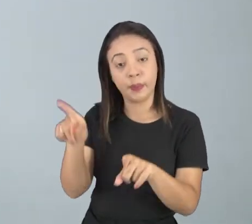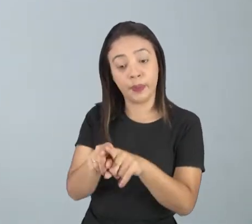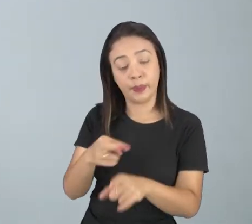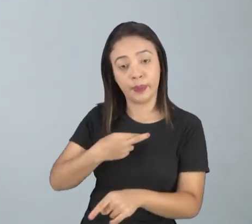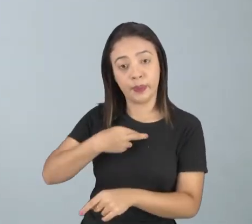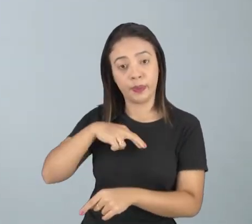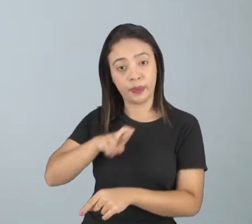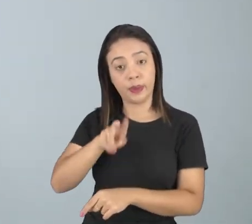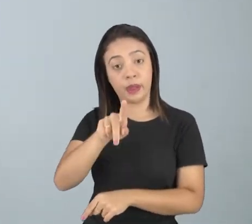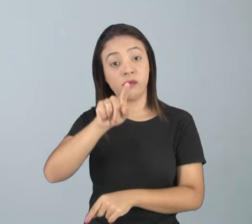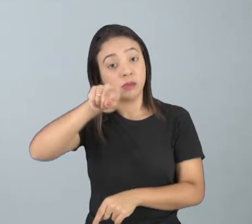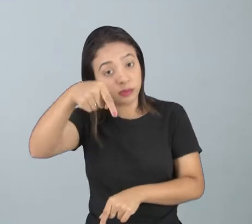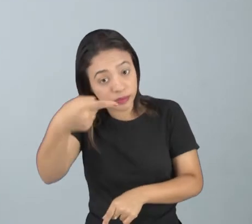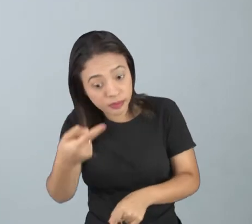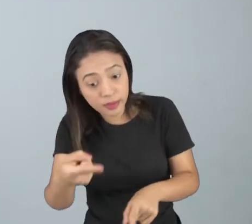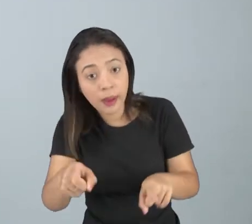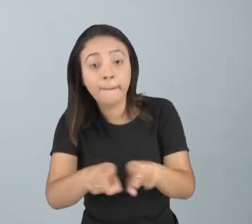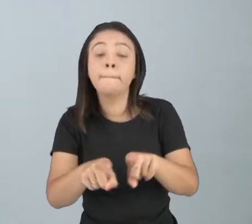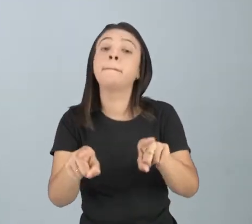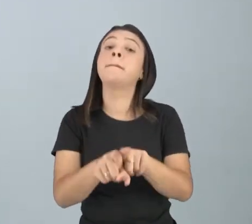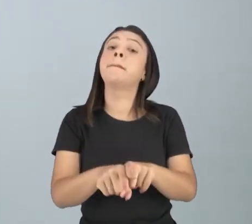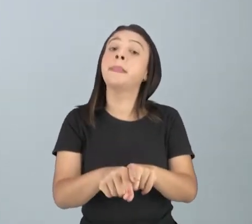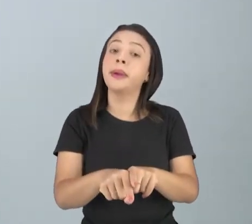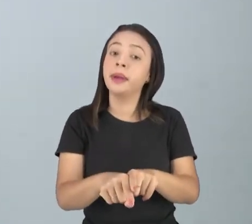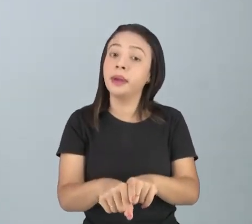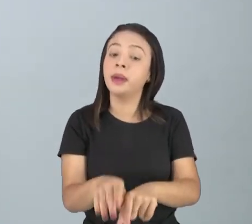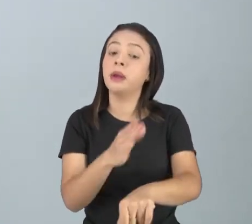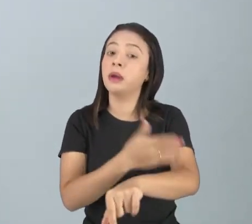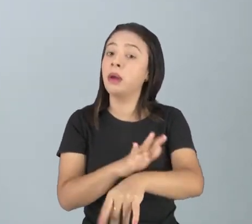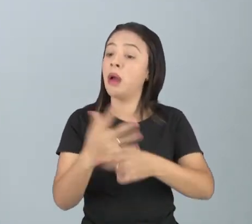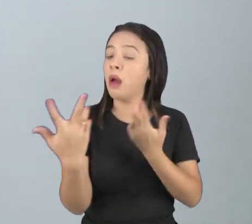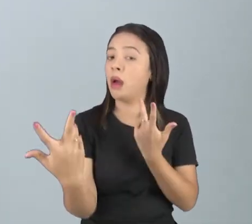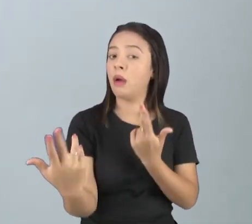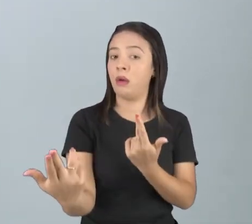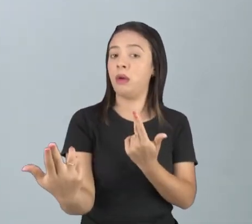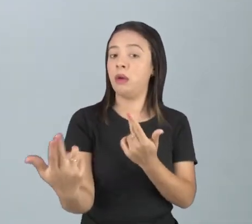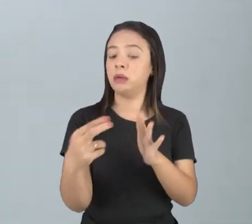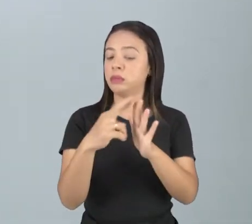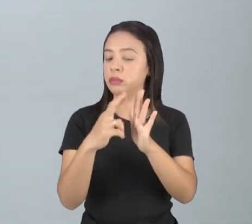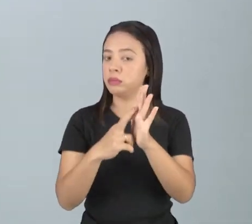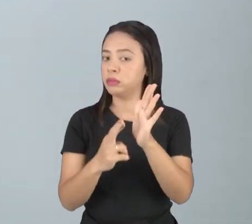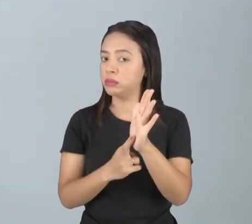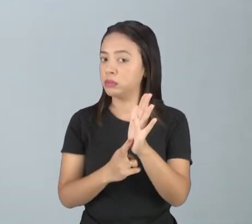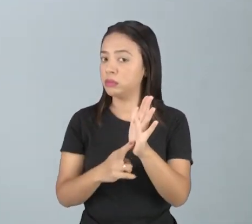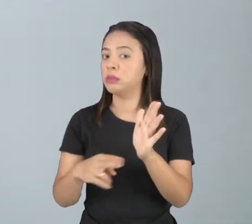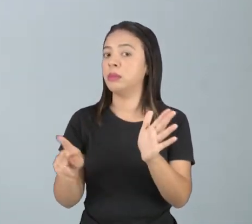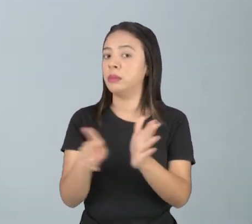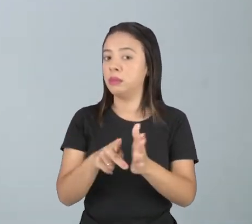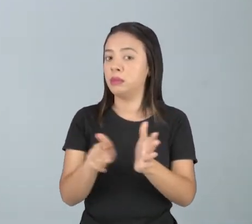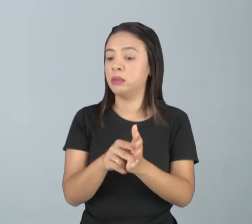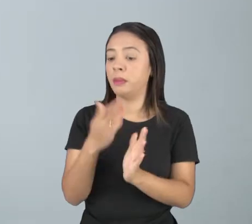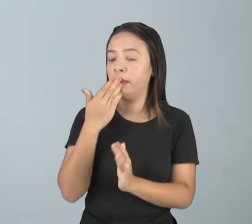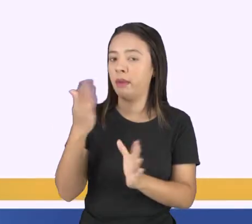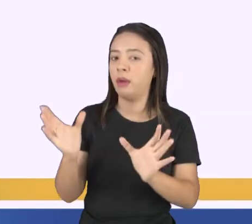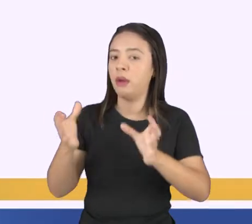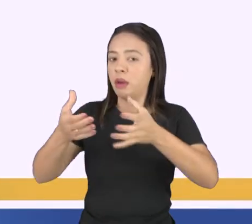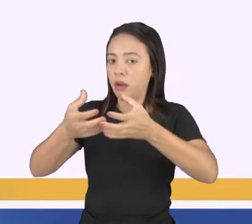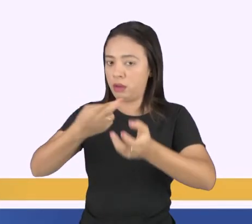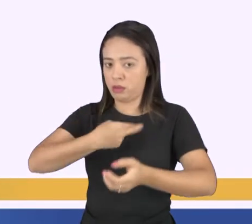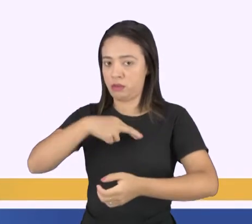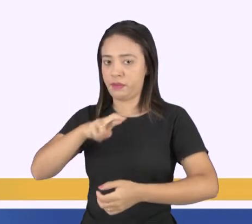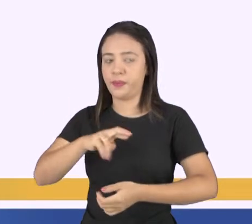passar a praticar determinados comportamentos que aquela religião vai exigir de você. Tá certo? No item